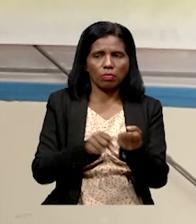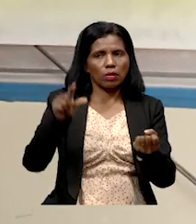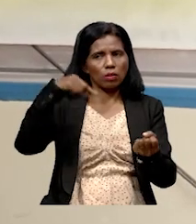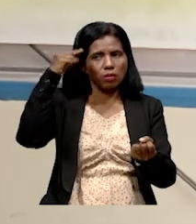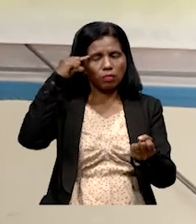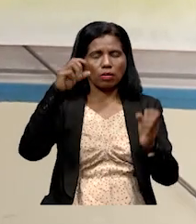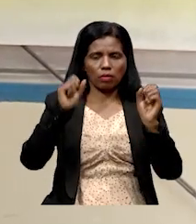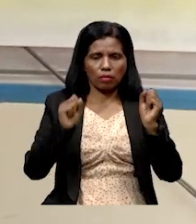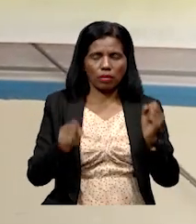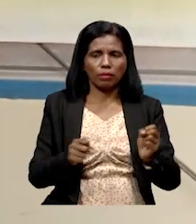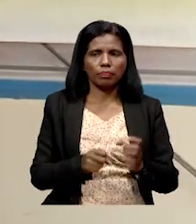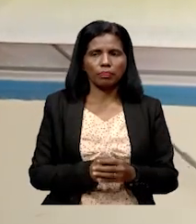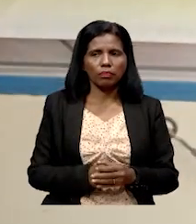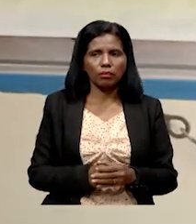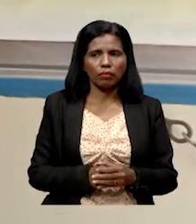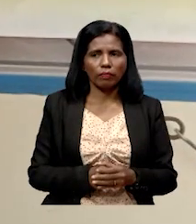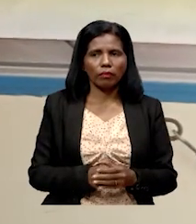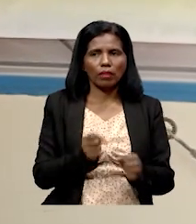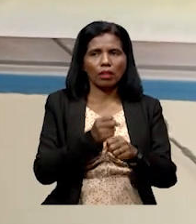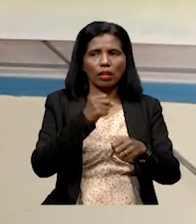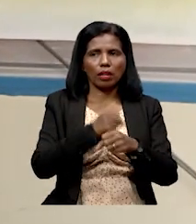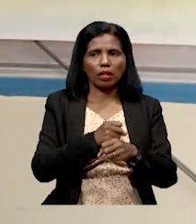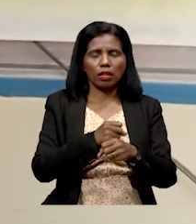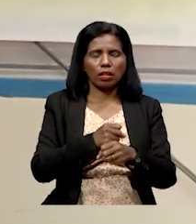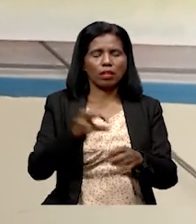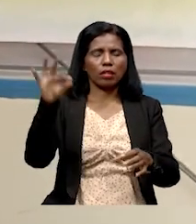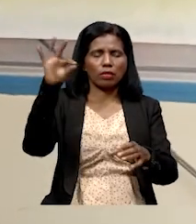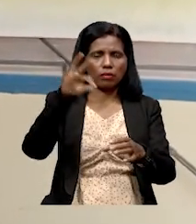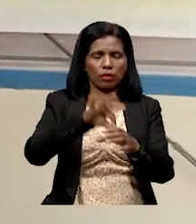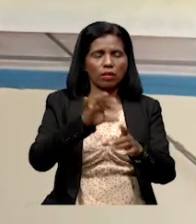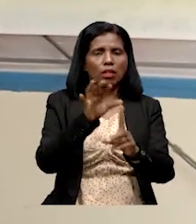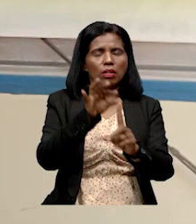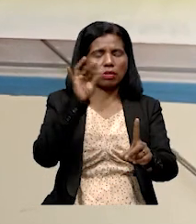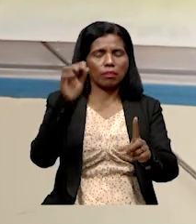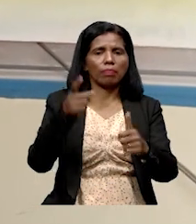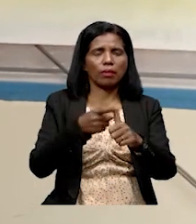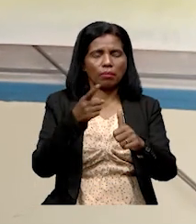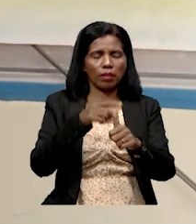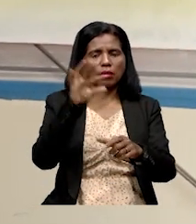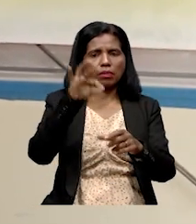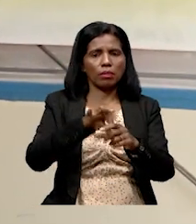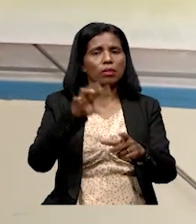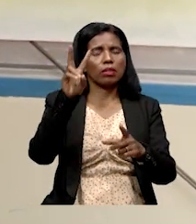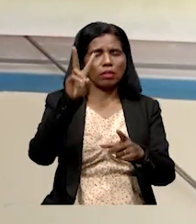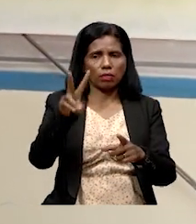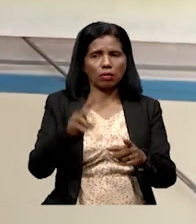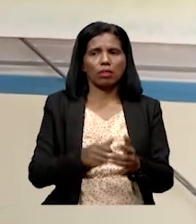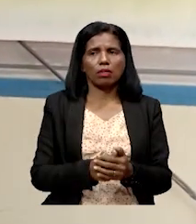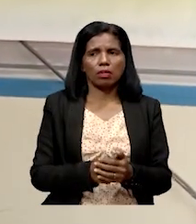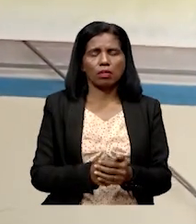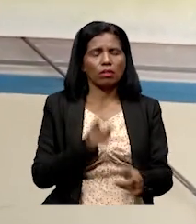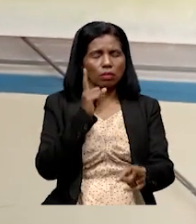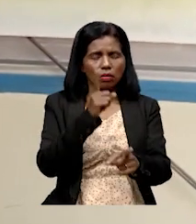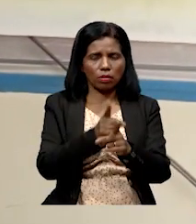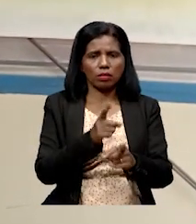ne governo convoca eleições primeiro ronde segundo ronde. Nebe funcionamento que aquela atur los nebe atur